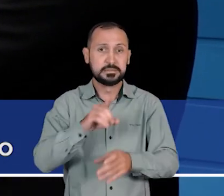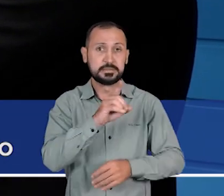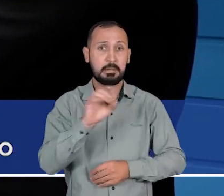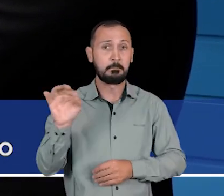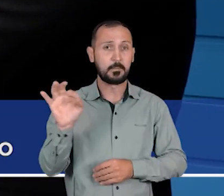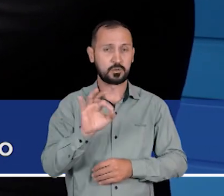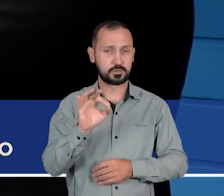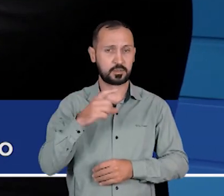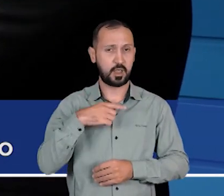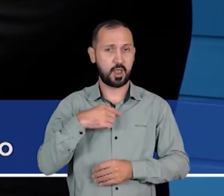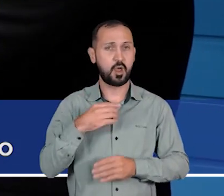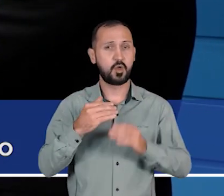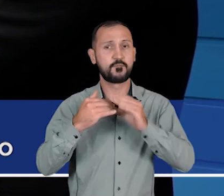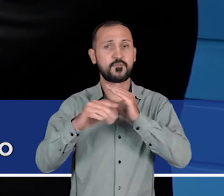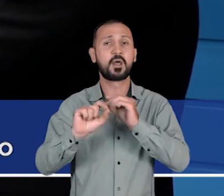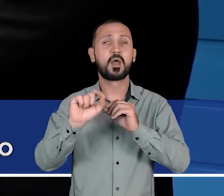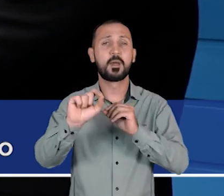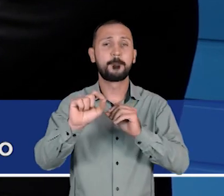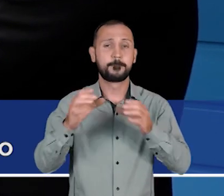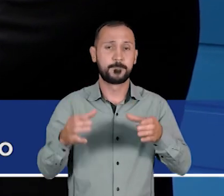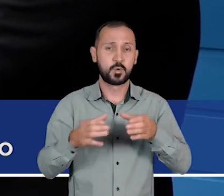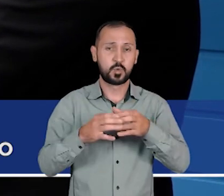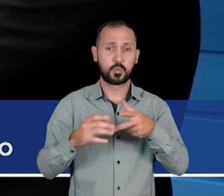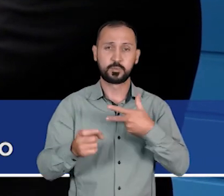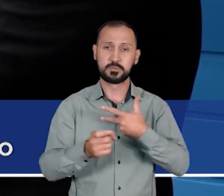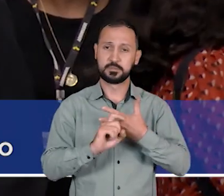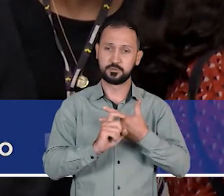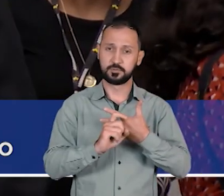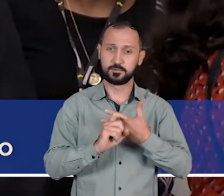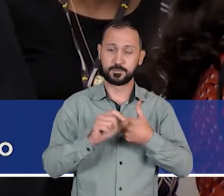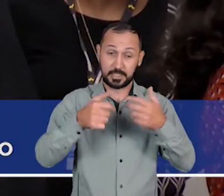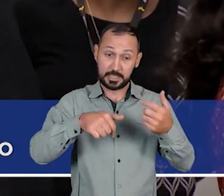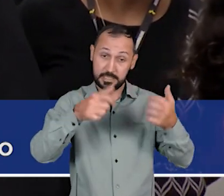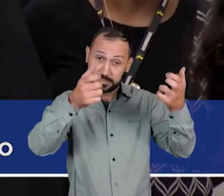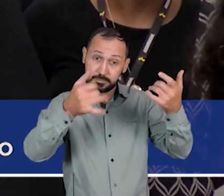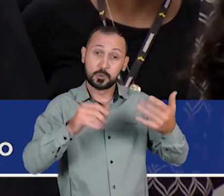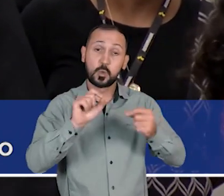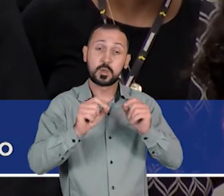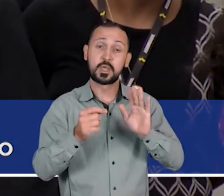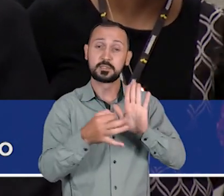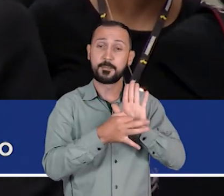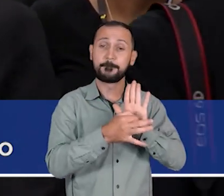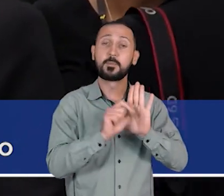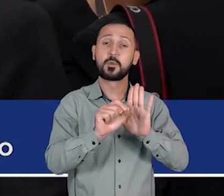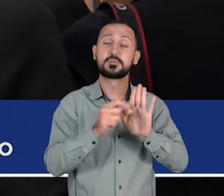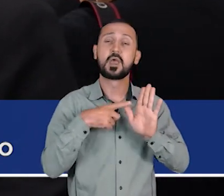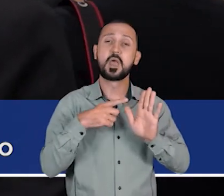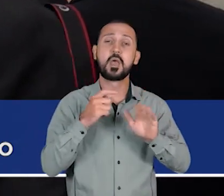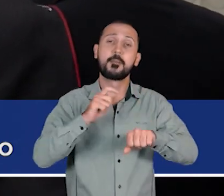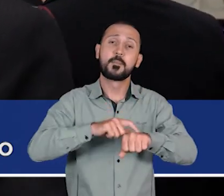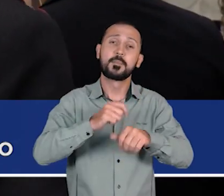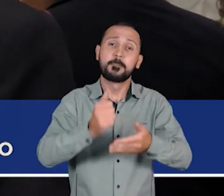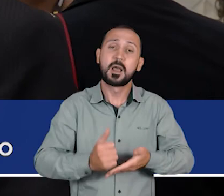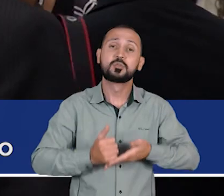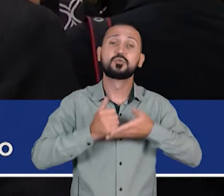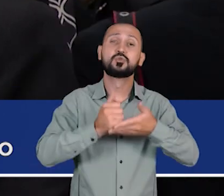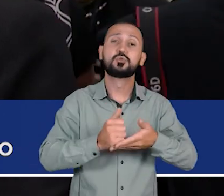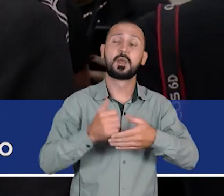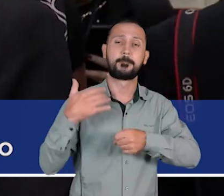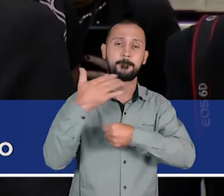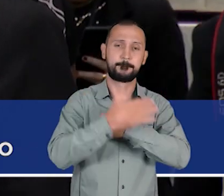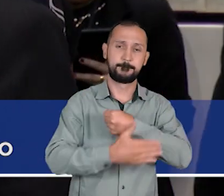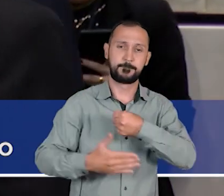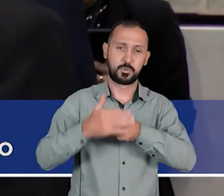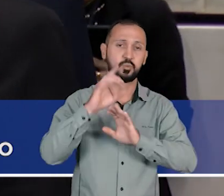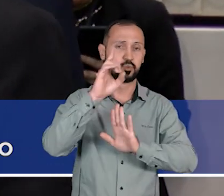por unanimidade e segue para a sanção do Executivo. O parlamentar destacou que a proposta é mais uma ferramenta na